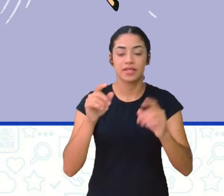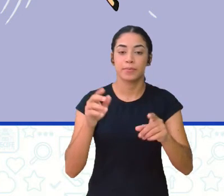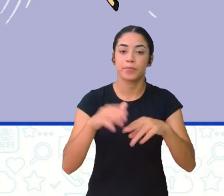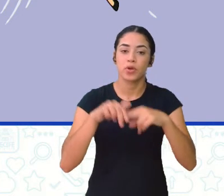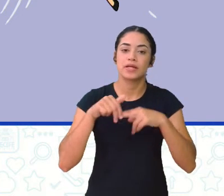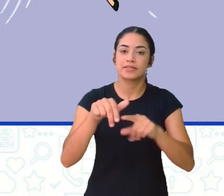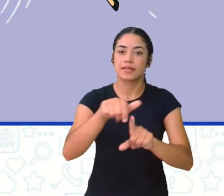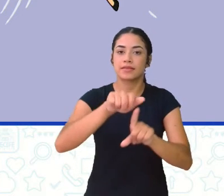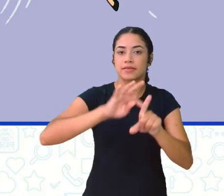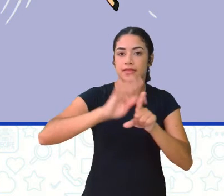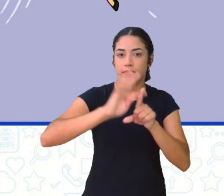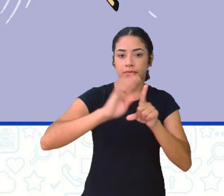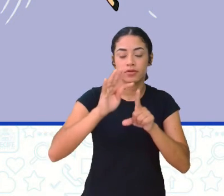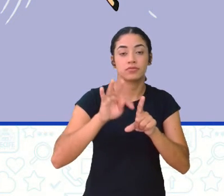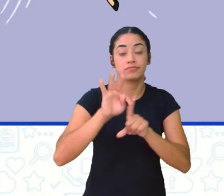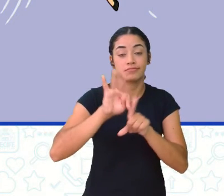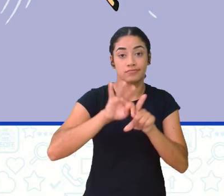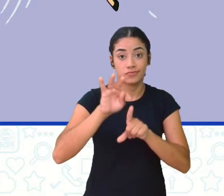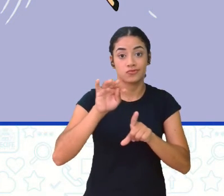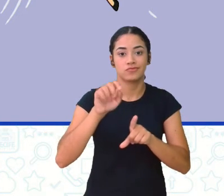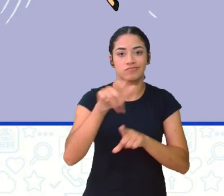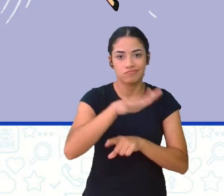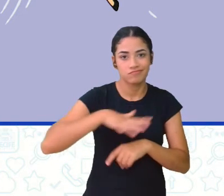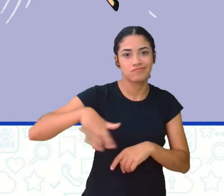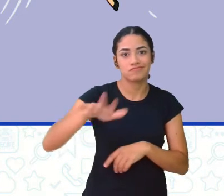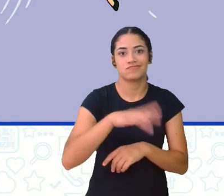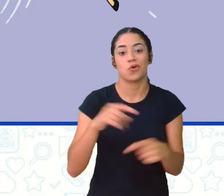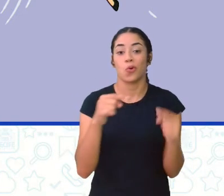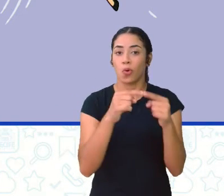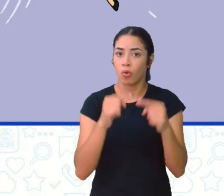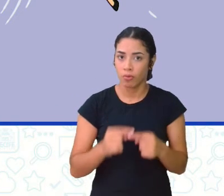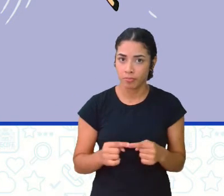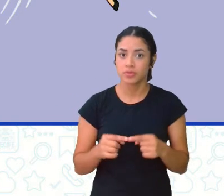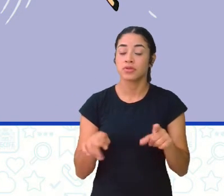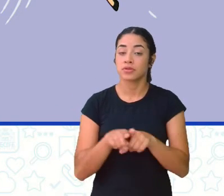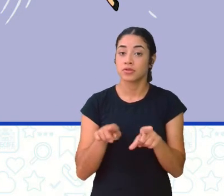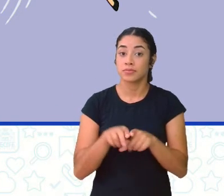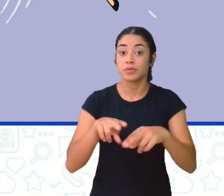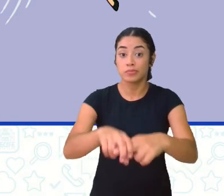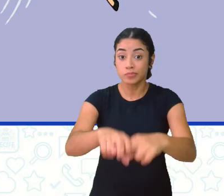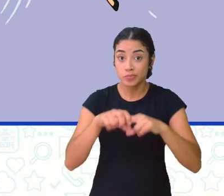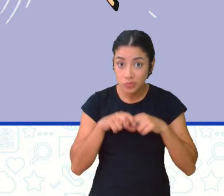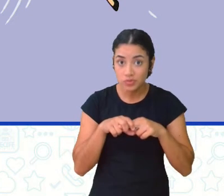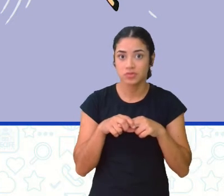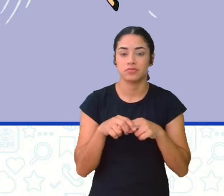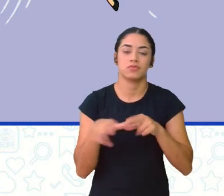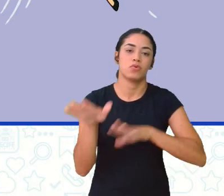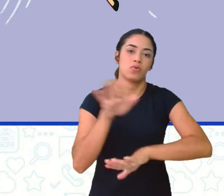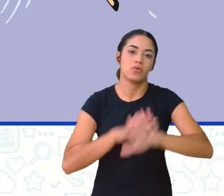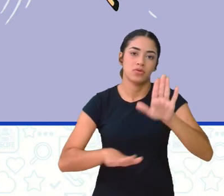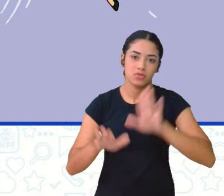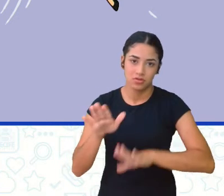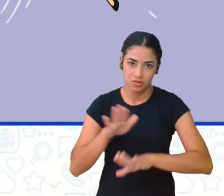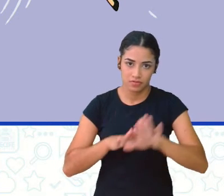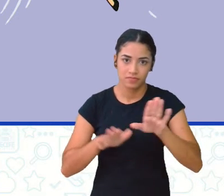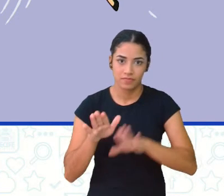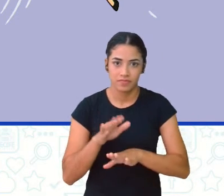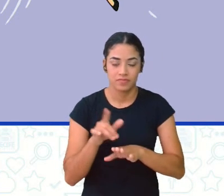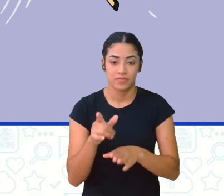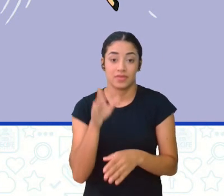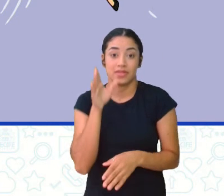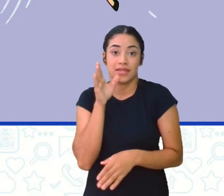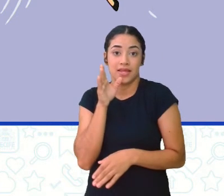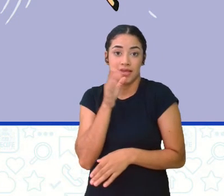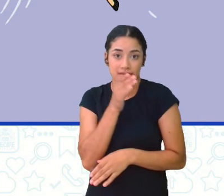tem tudo a ver. Por isso a questão também dos curtos-circuitos nos aquecimentos, né? Então nos isolantes é